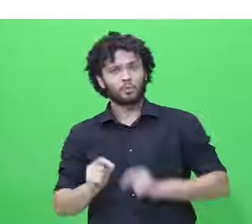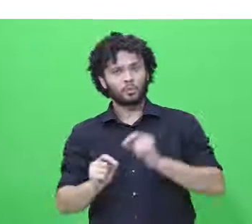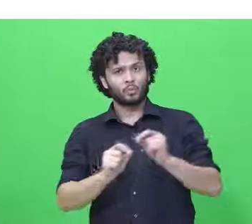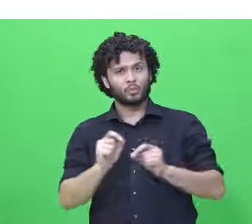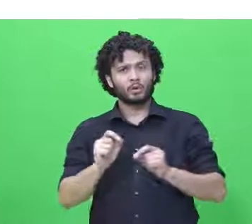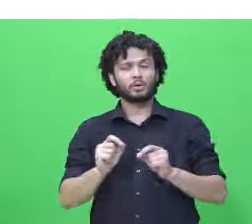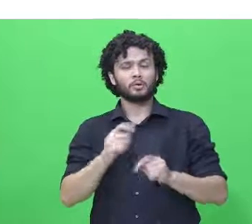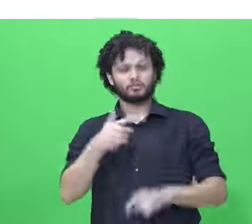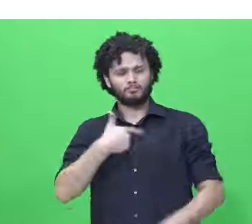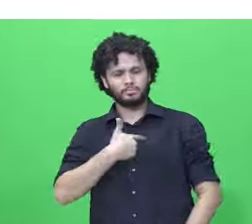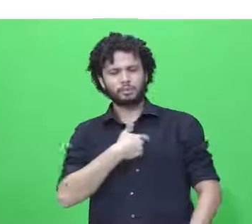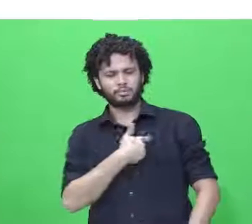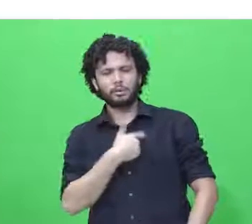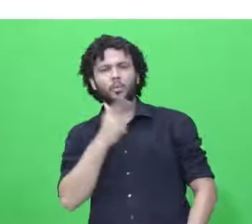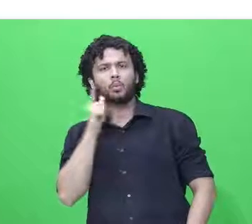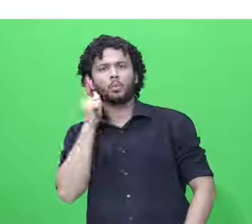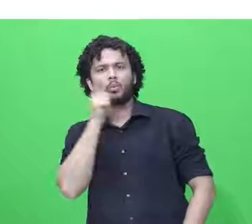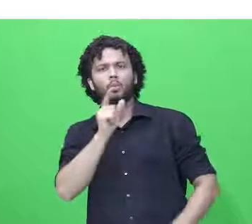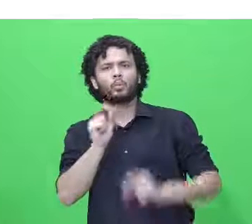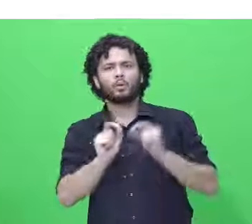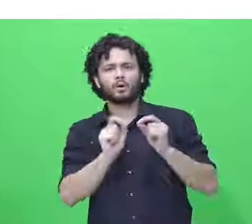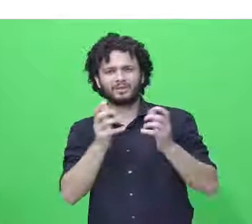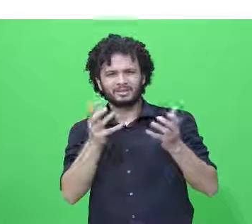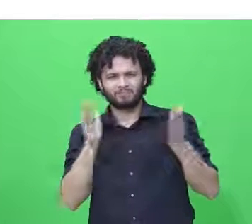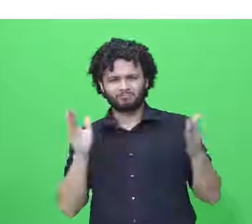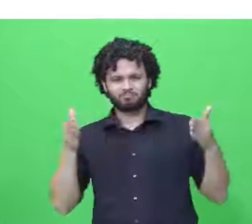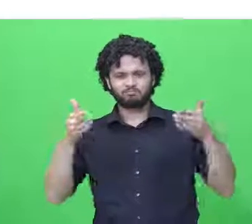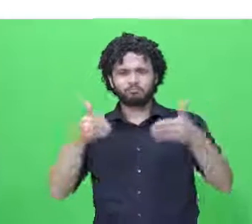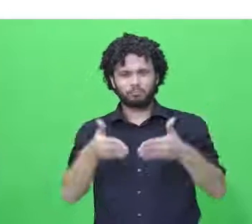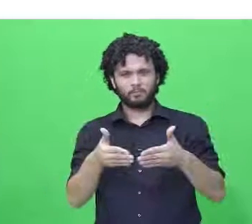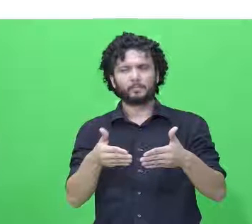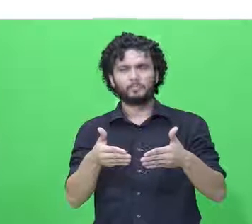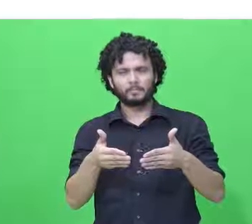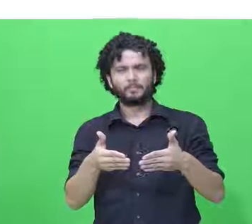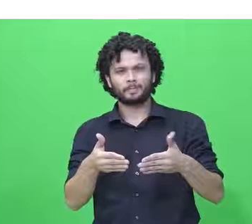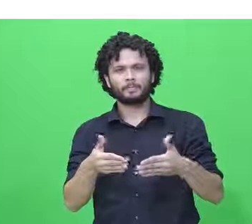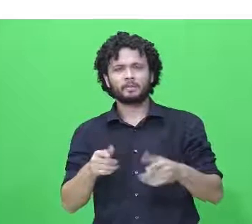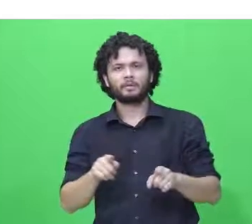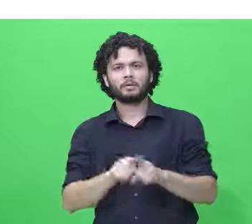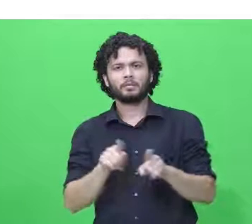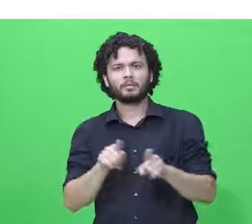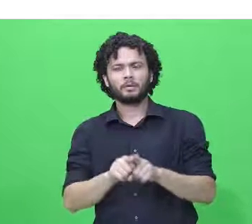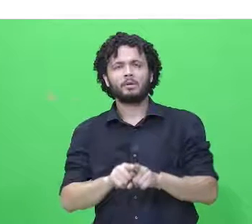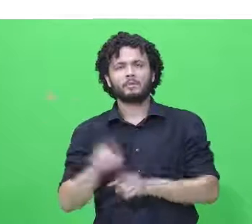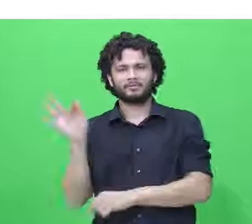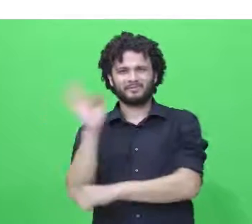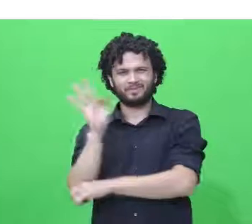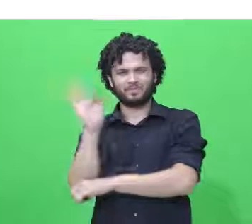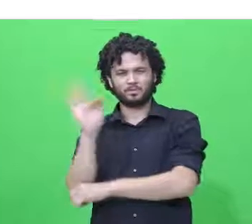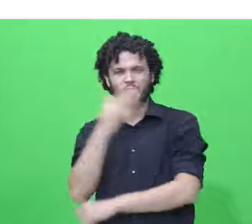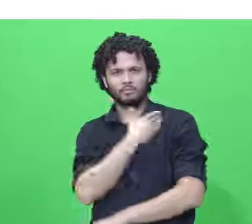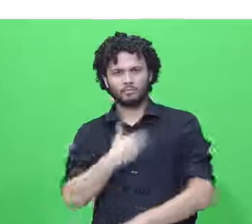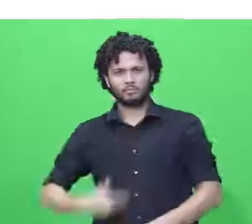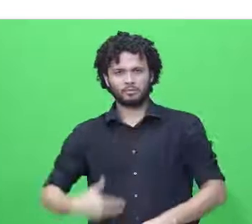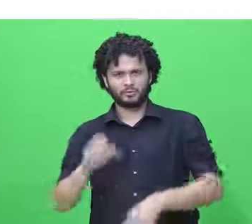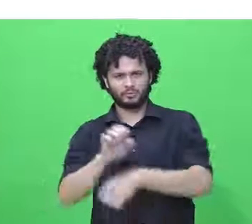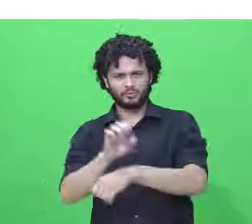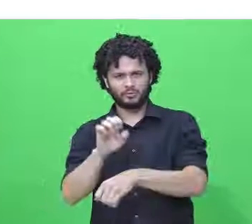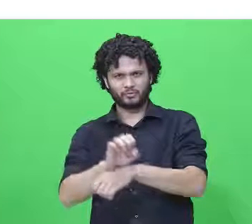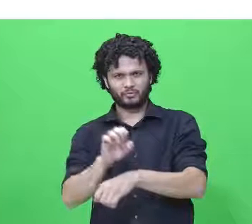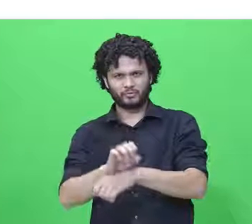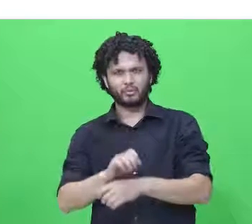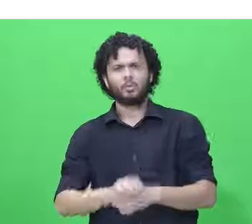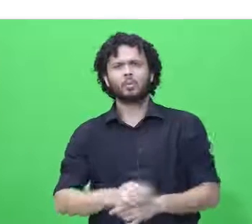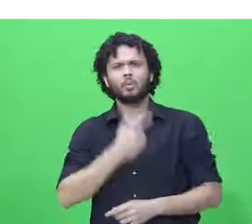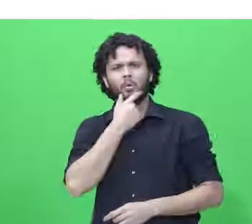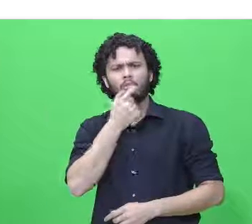Vargas adotou medidas centralizadoras. Nomeou, então, interventores federais para o governo dos estados. Vargas, então,